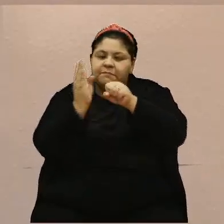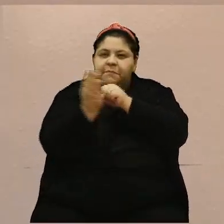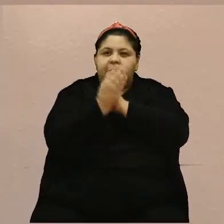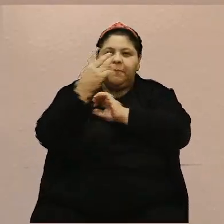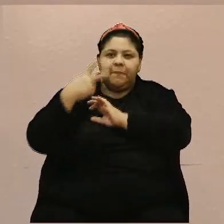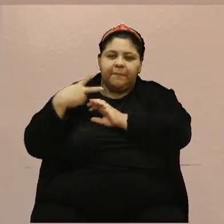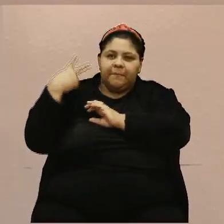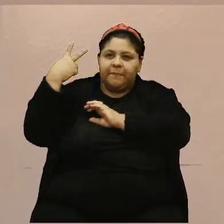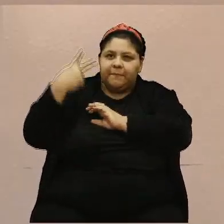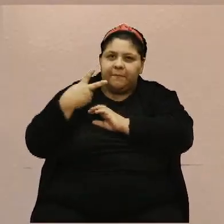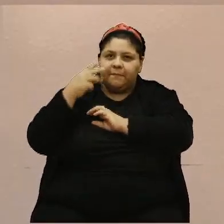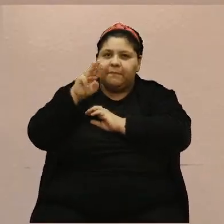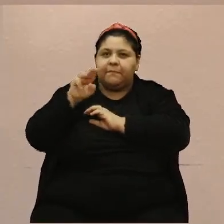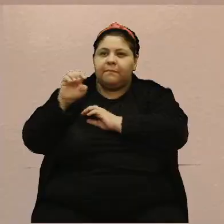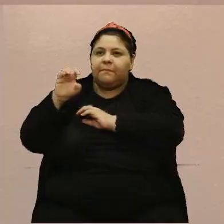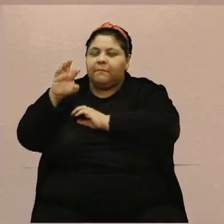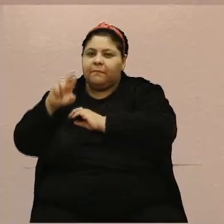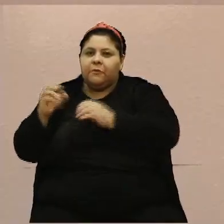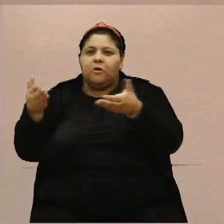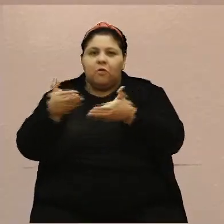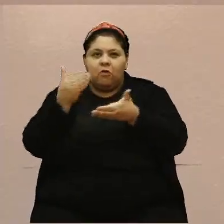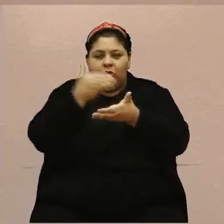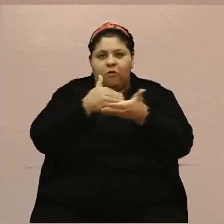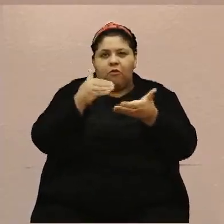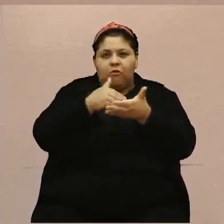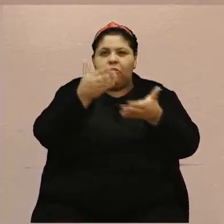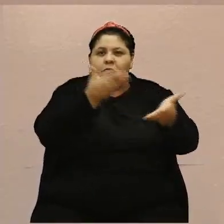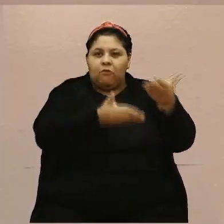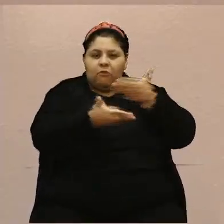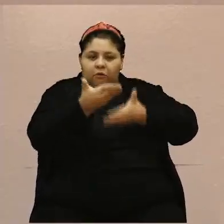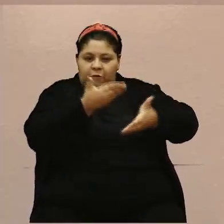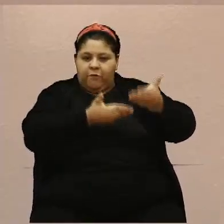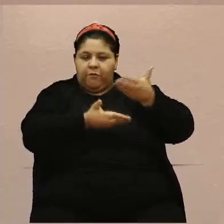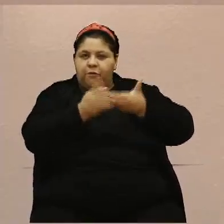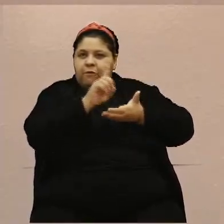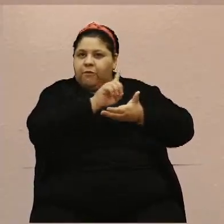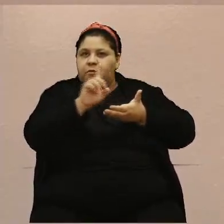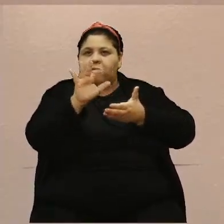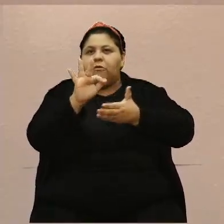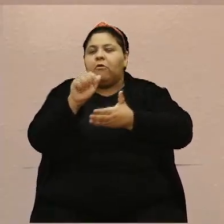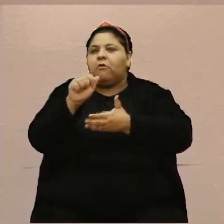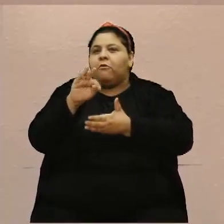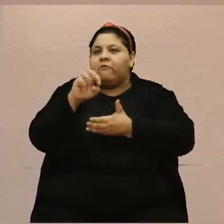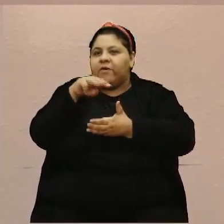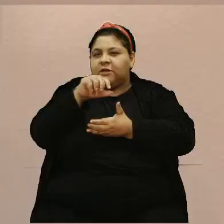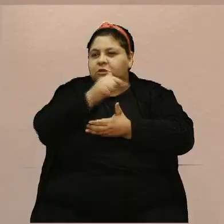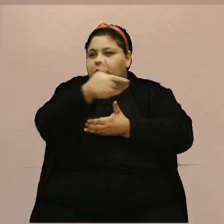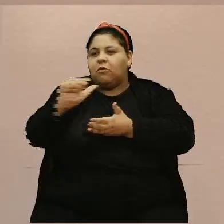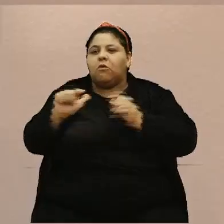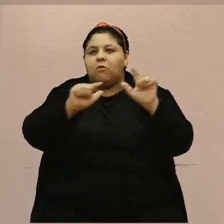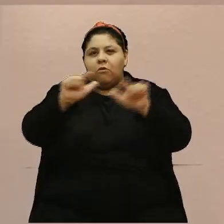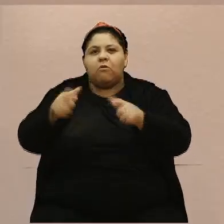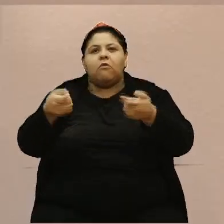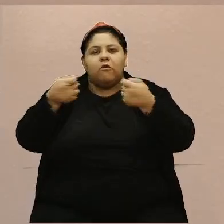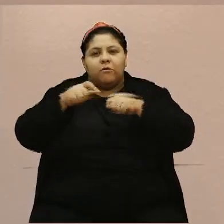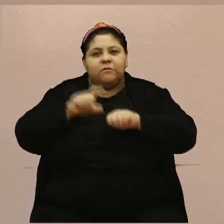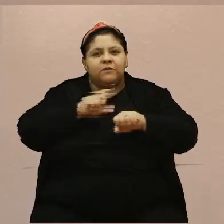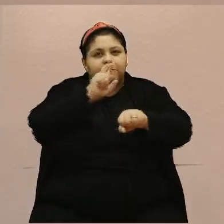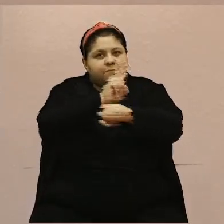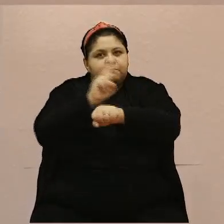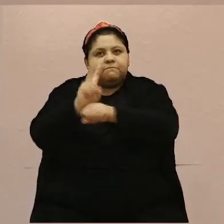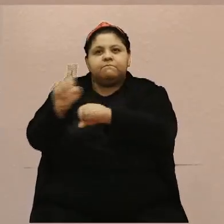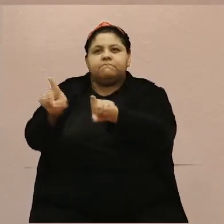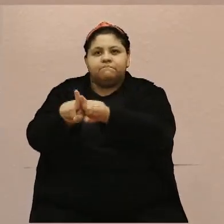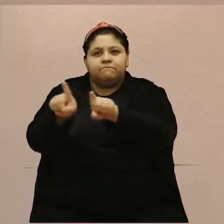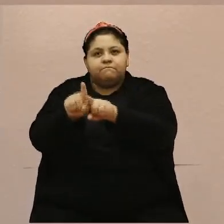vereador Weber, hoje secretário, que foi atendido e não o Fátima e não outro lugar. Então, a gente precisa ter esse cuidado também